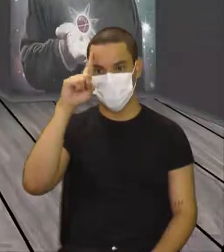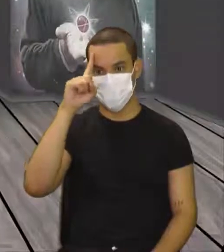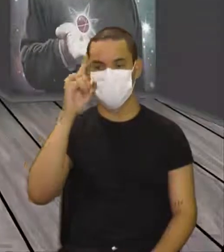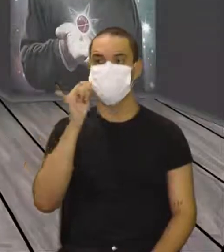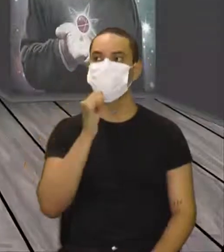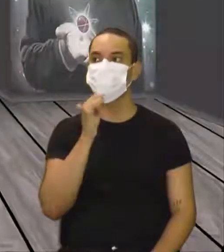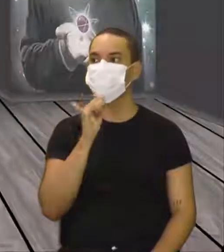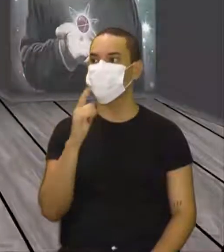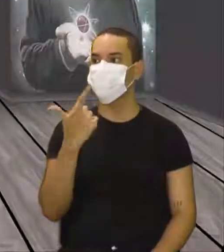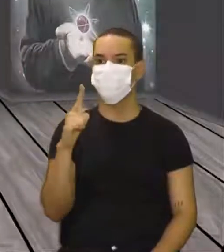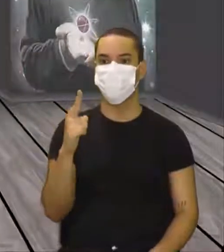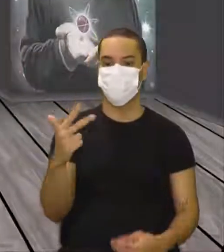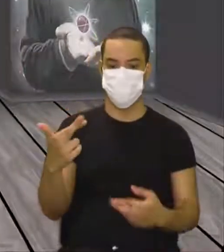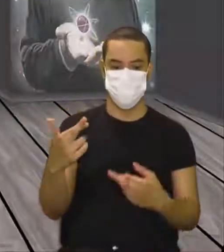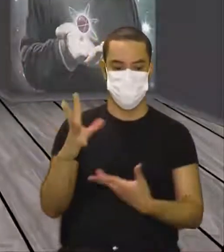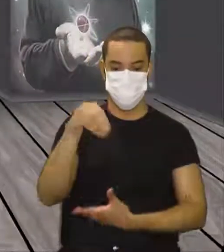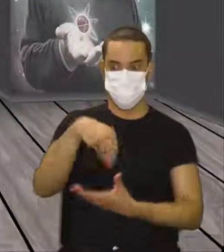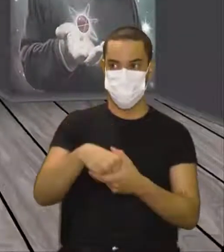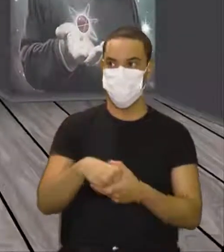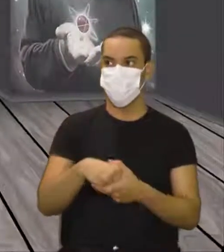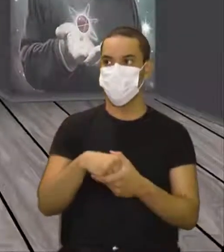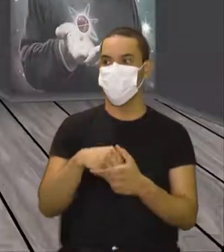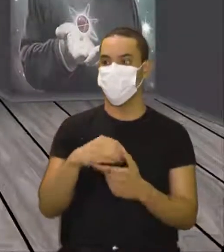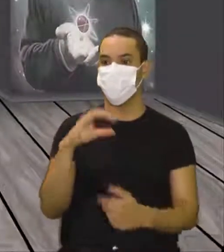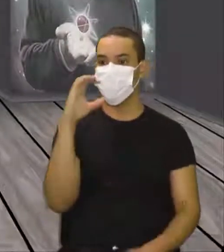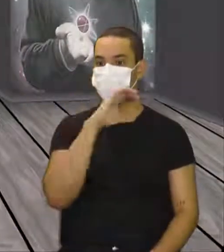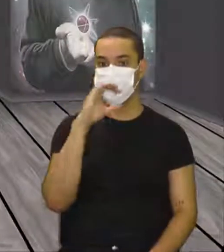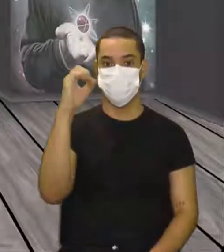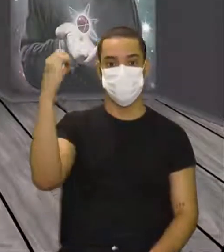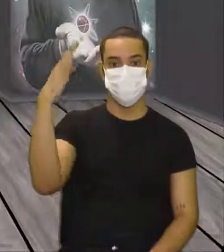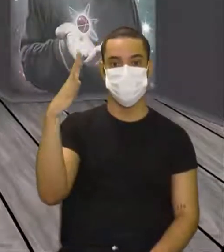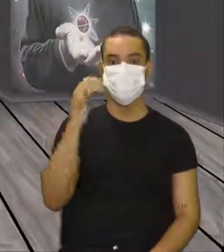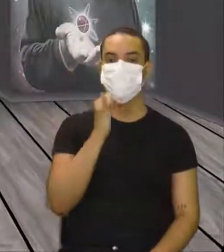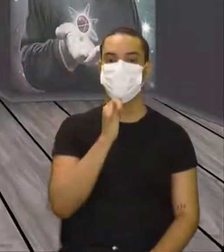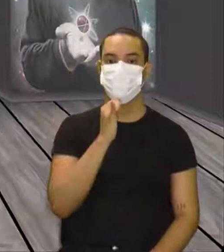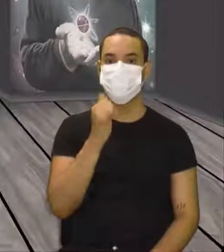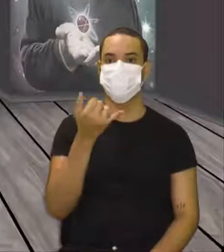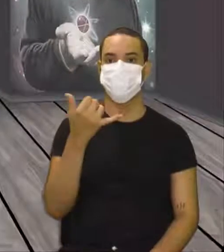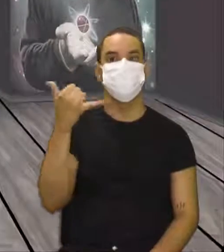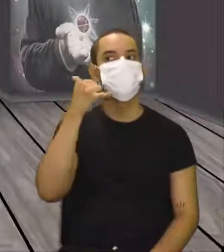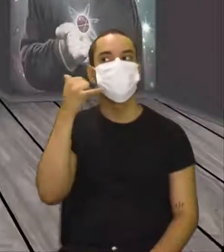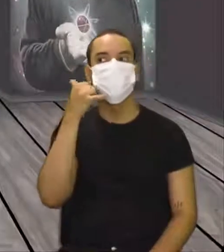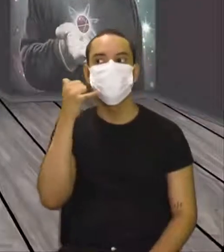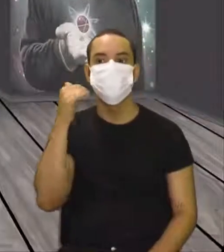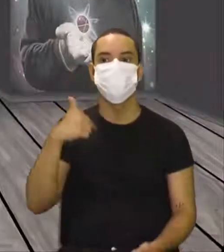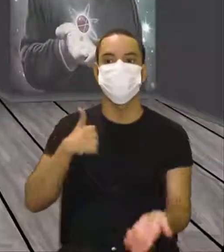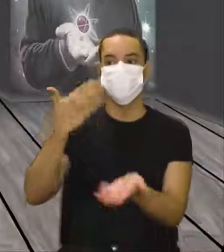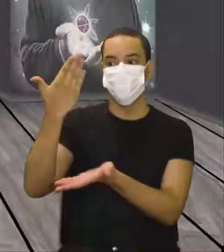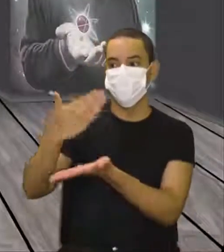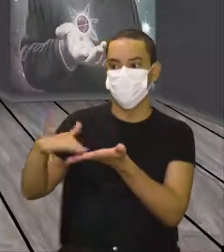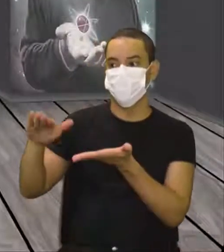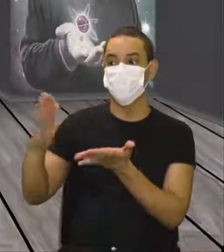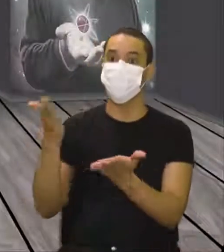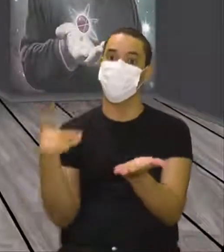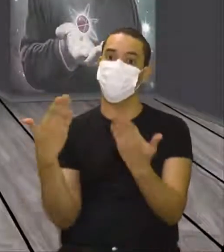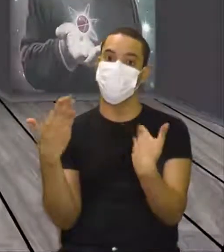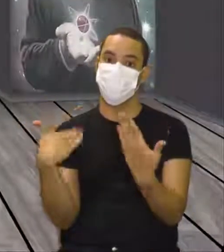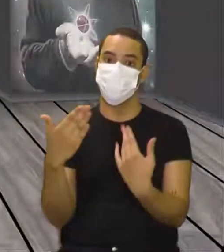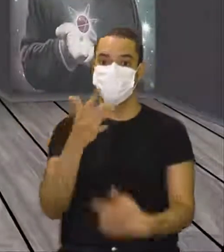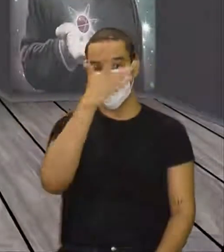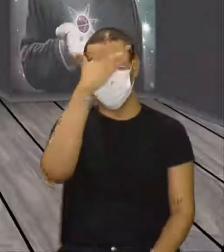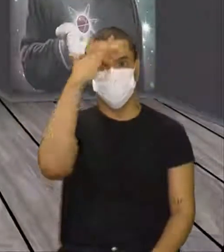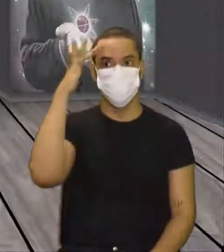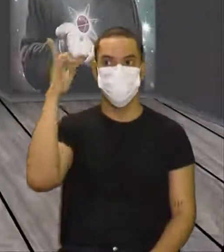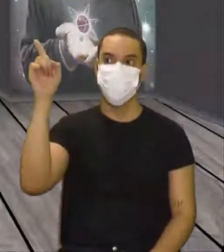não envolva a velocidade da luz. Por exemplo, o sinal de celular. Você manda uma mensagem ou você conversa, a pessoa está nos